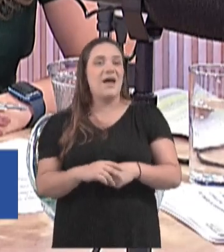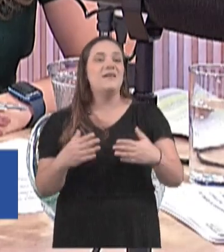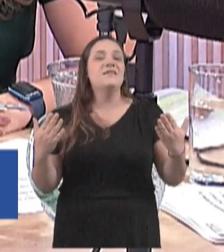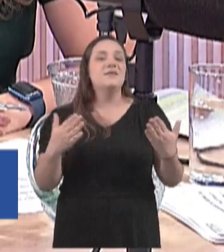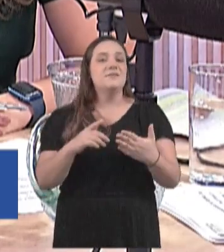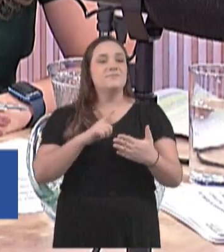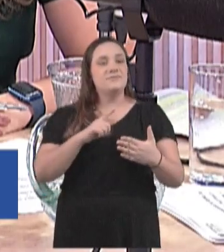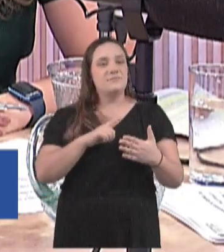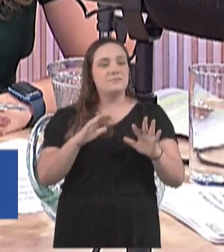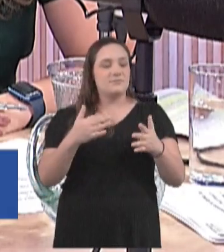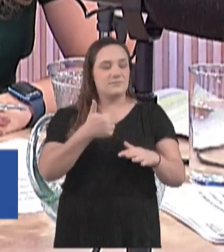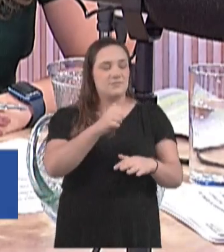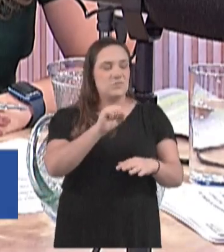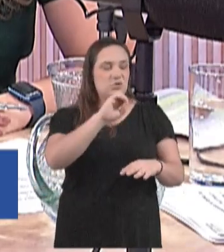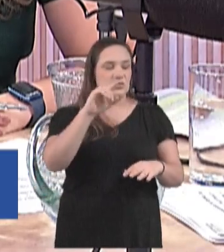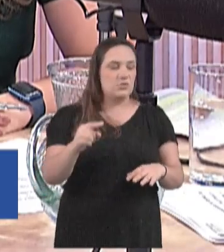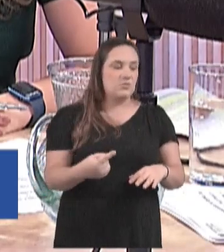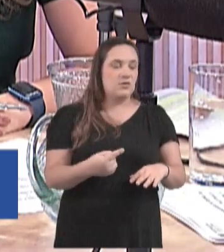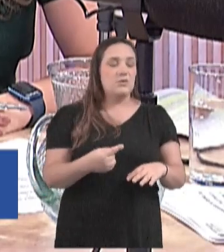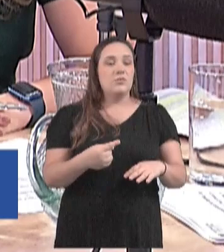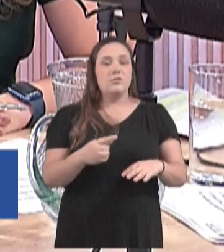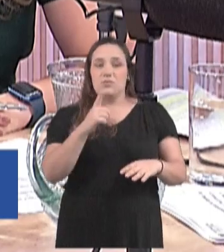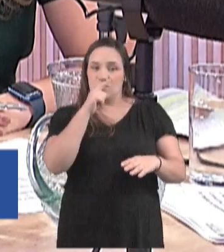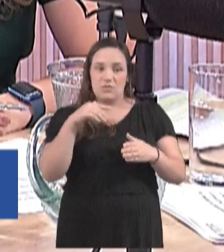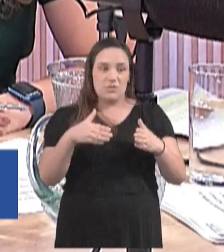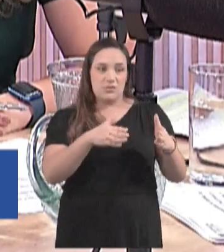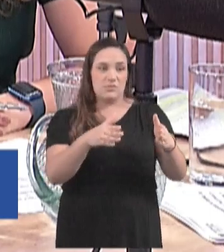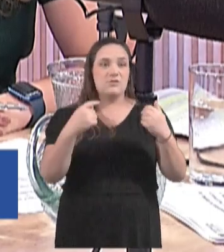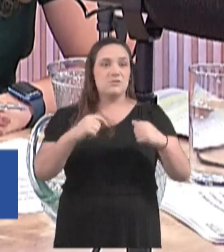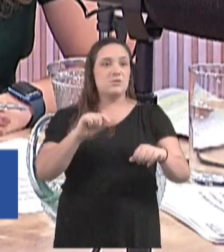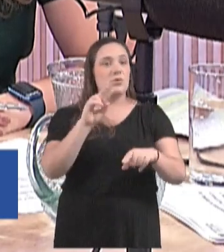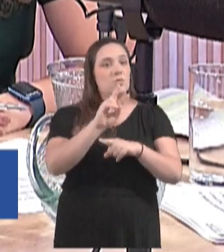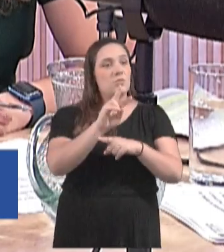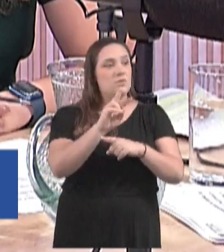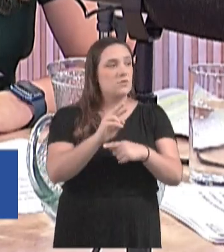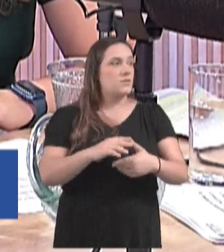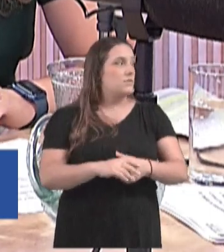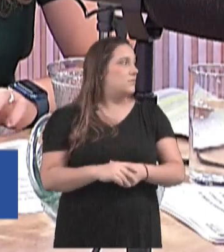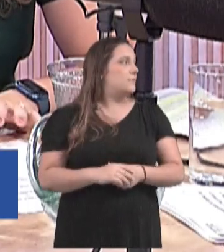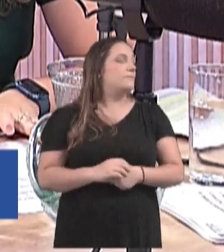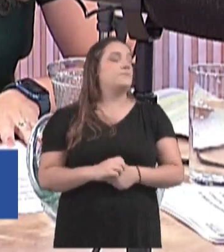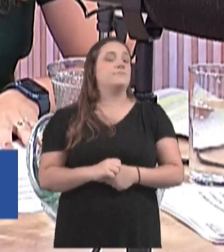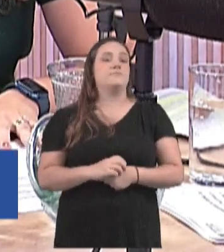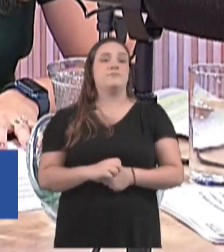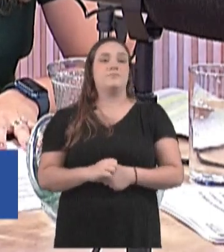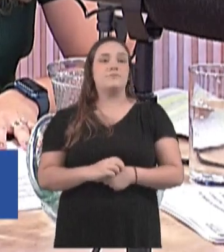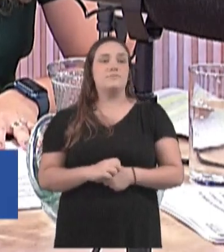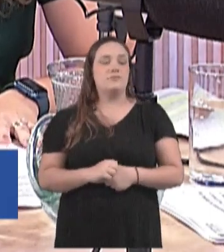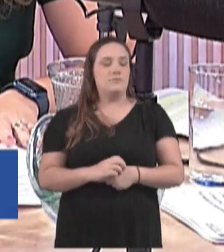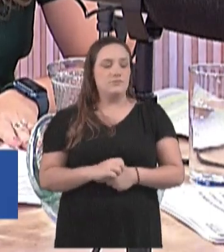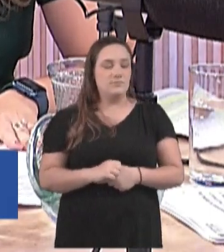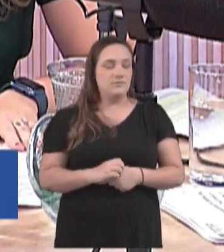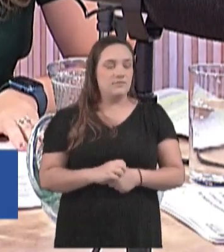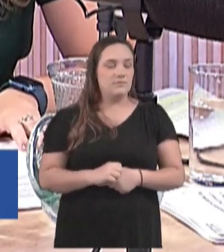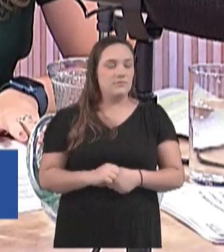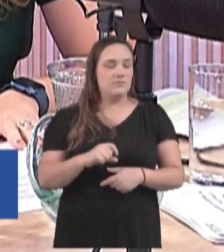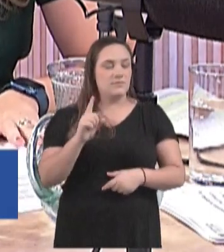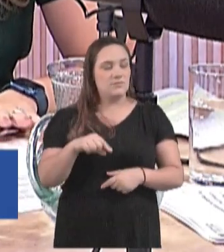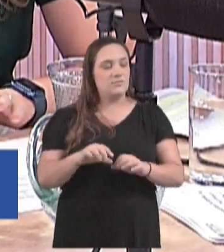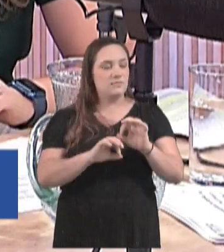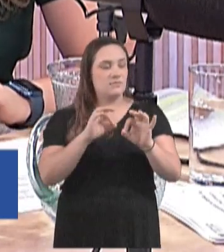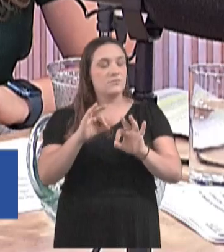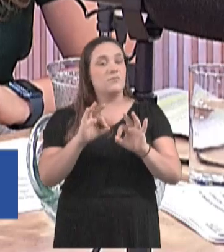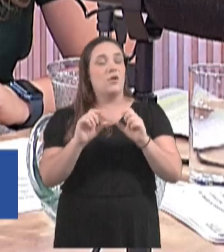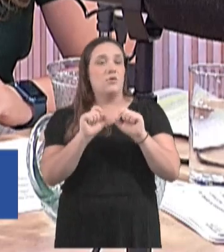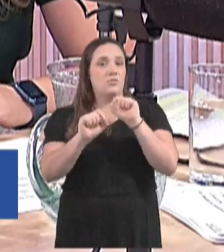menos mais de 180 mil trechos de rios para a gente cuidar. Então, você vê que a distância do estado é uma distância muito grande.